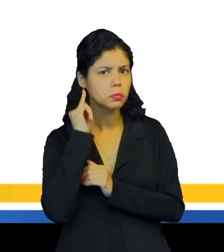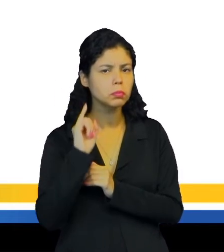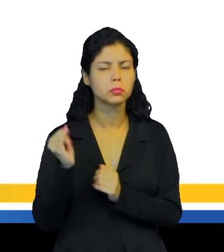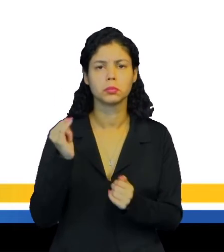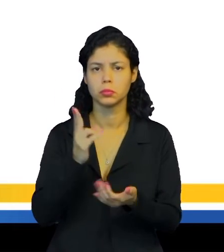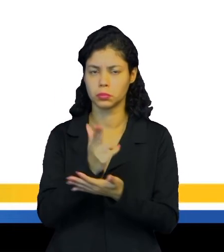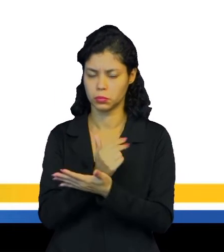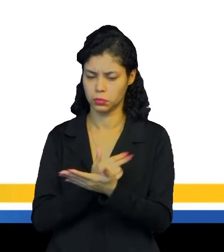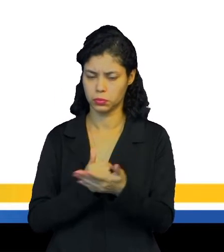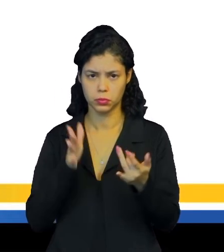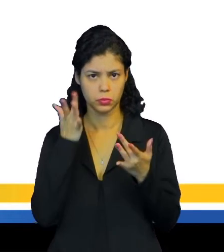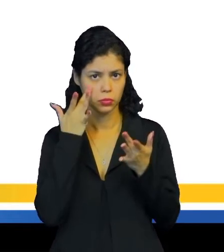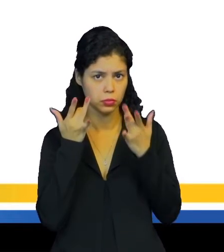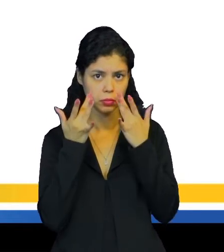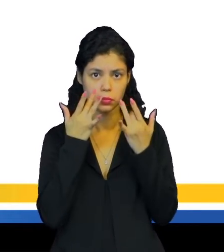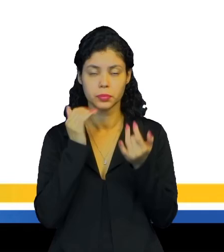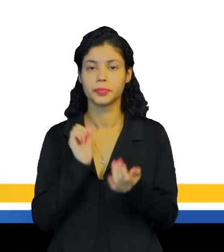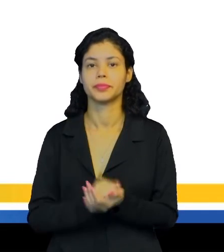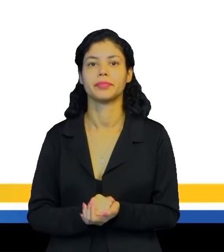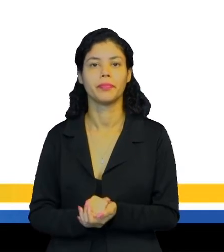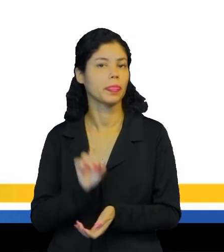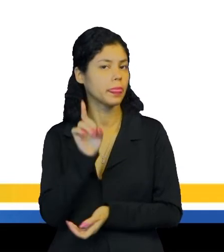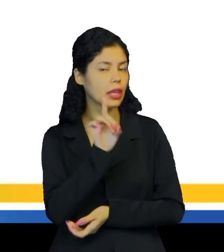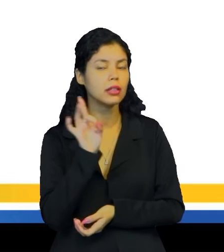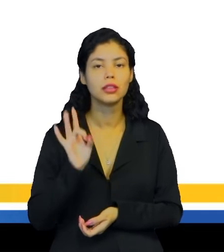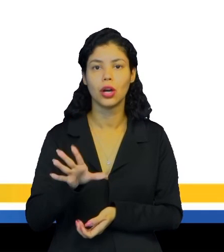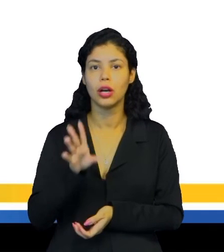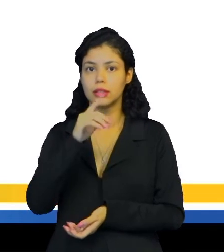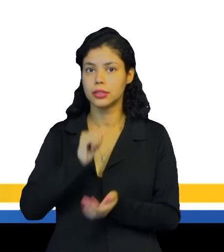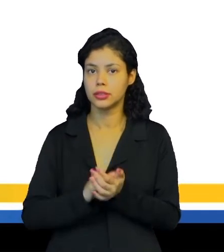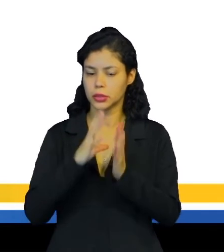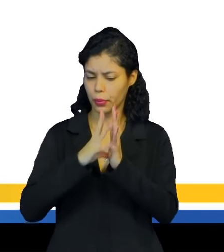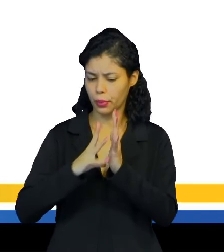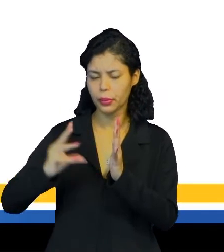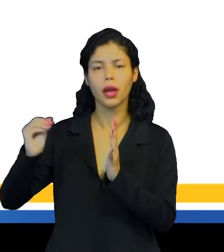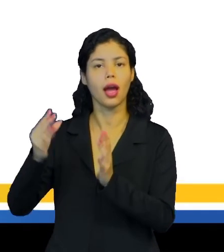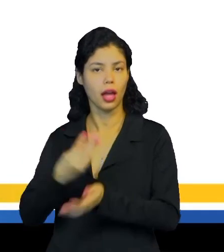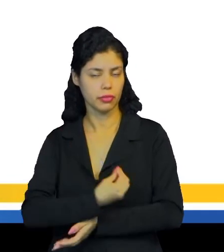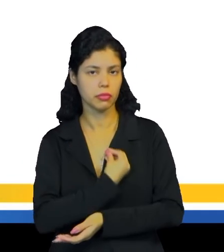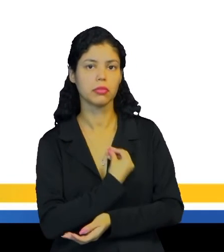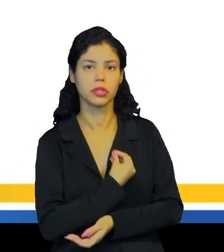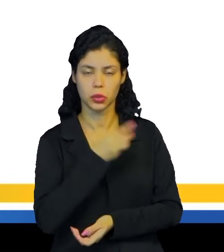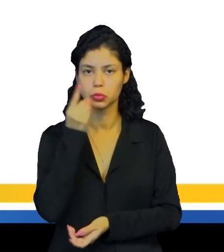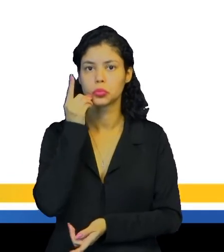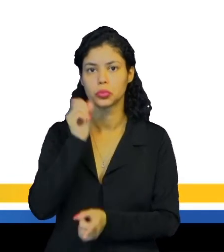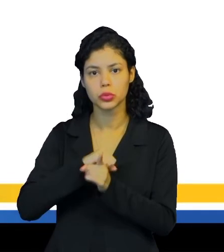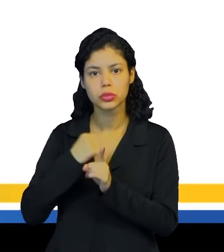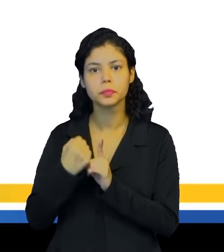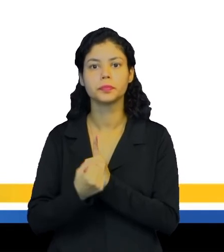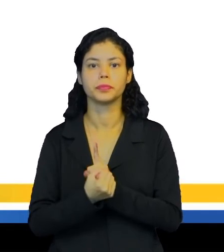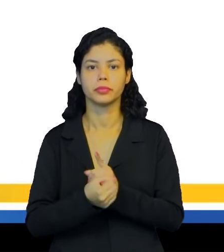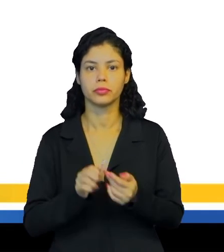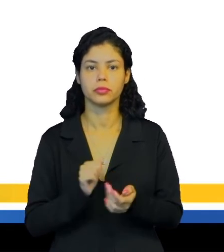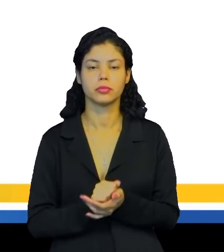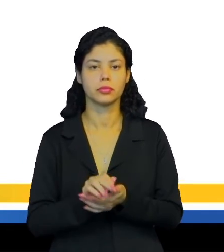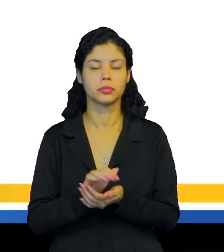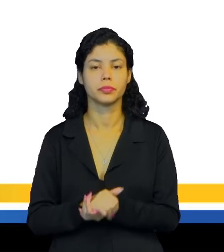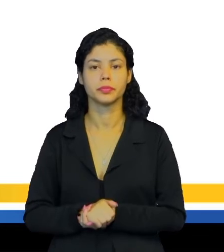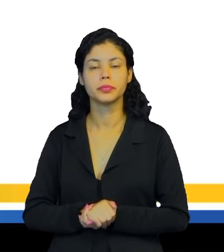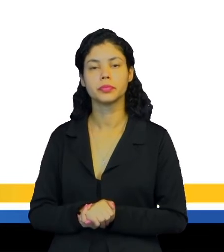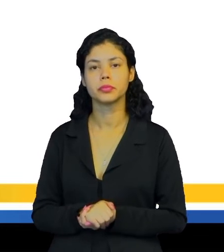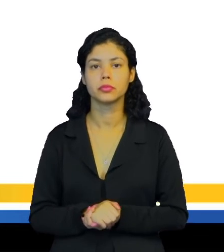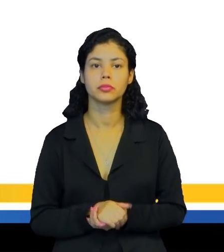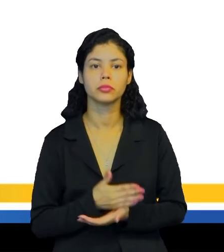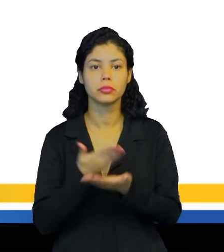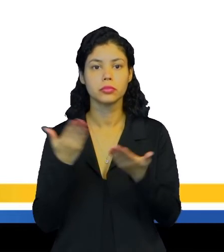do teatro, né? E não apenas imitar a vida cotidiana. George Kaiser